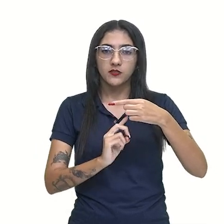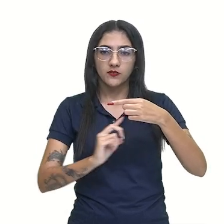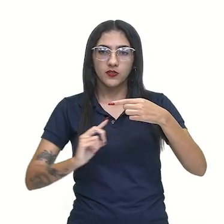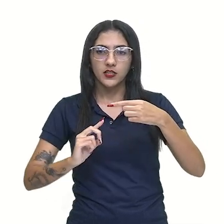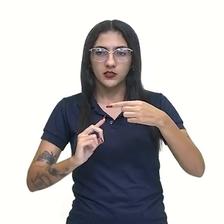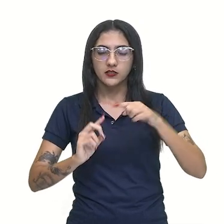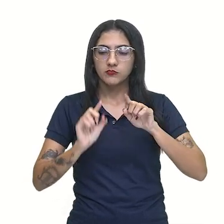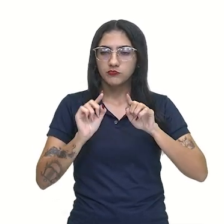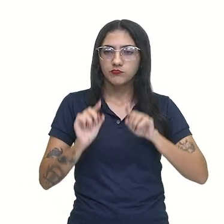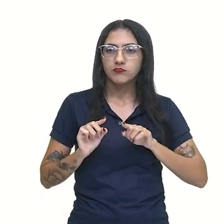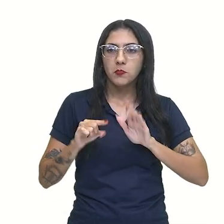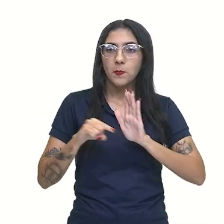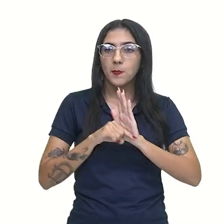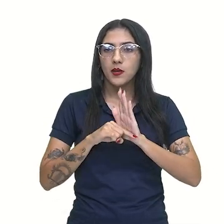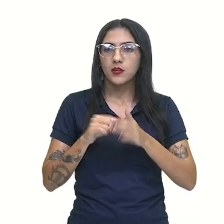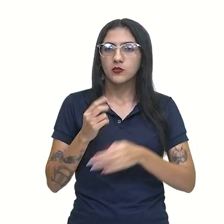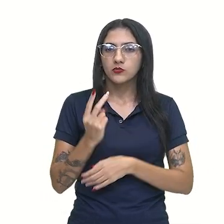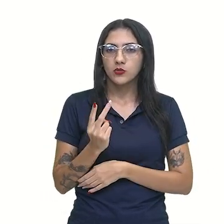o menos 2.